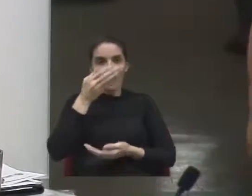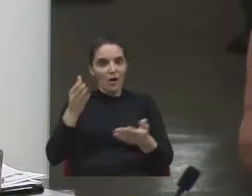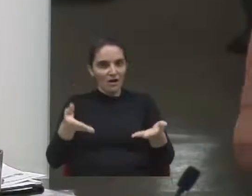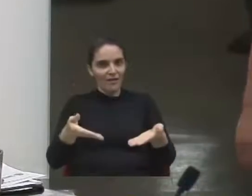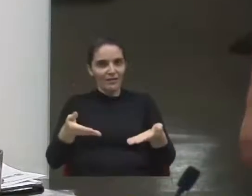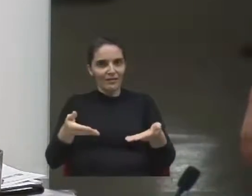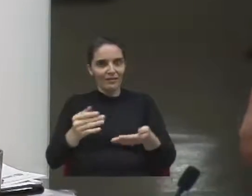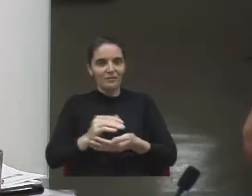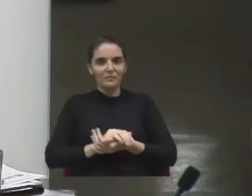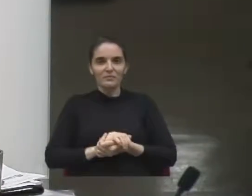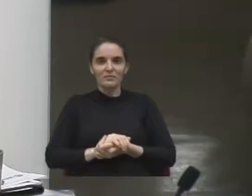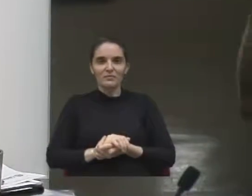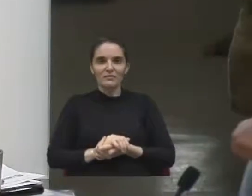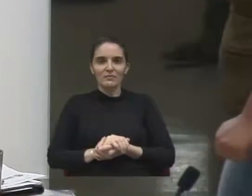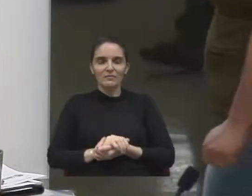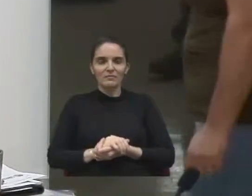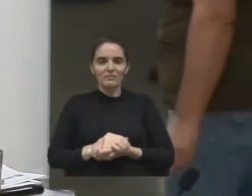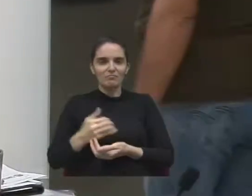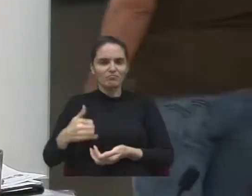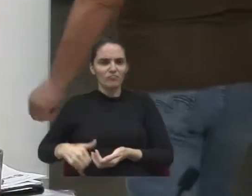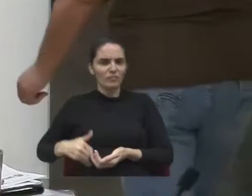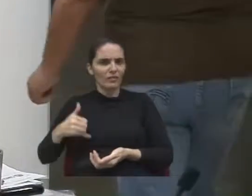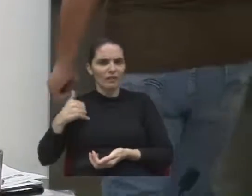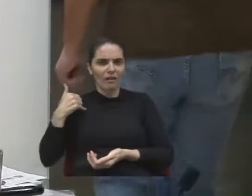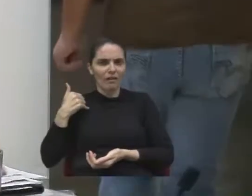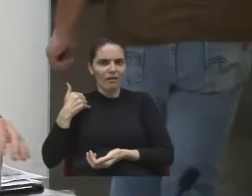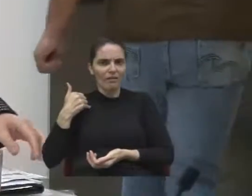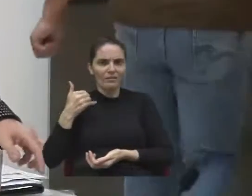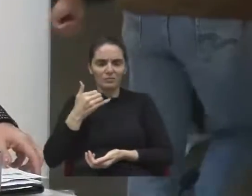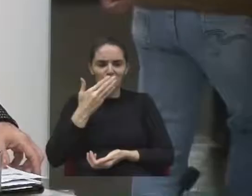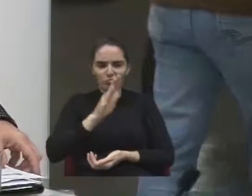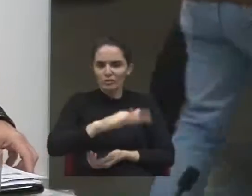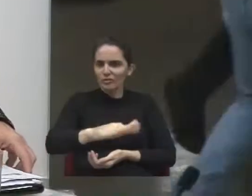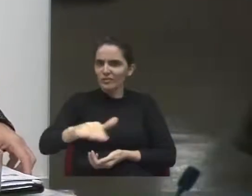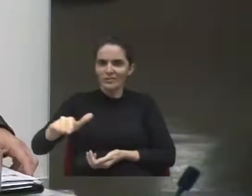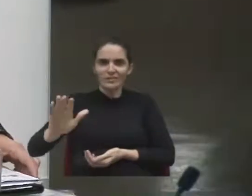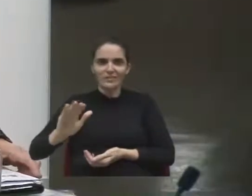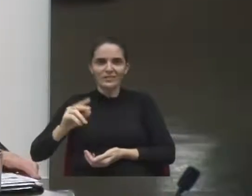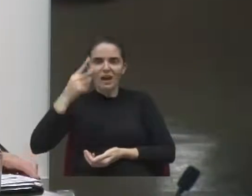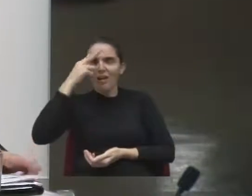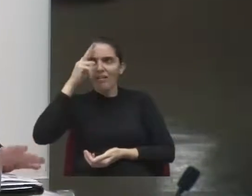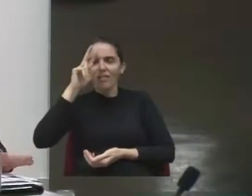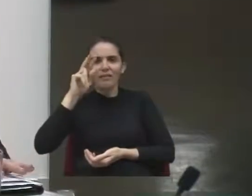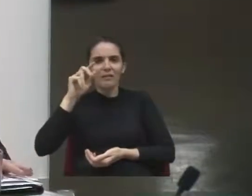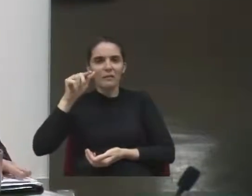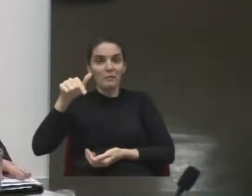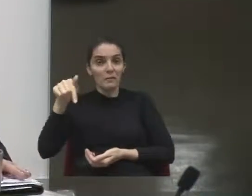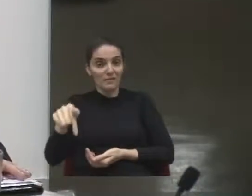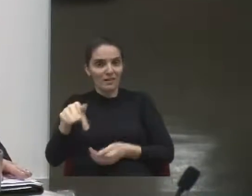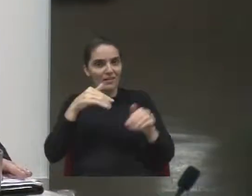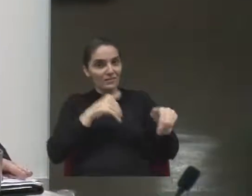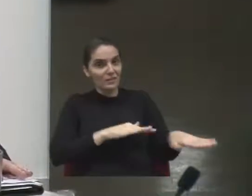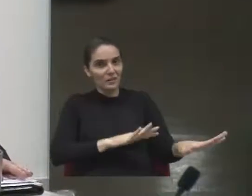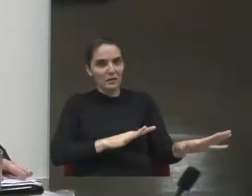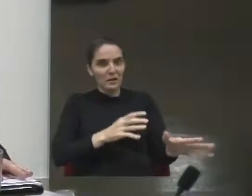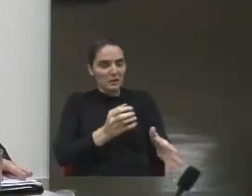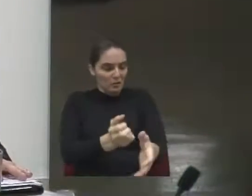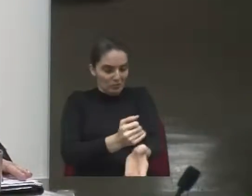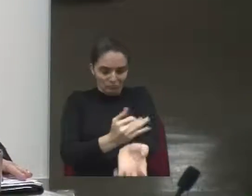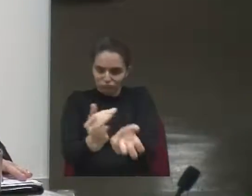tenra idade, no 7 de setembro, uma das maiores emoções era ver o tiro de